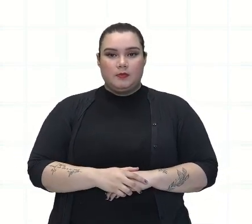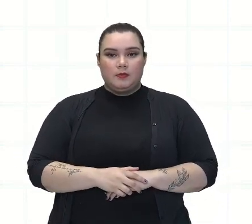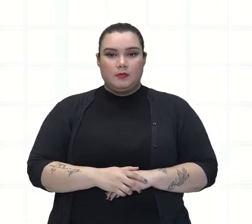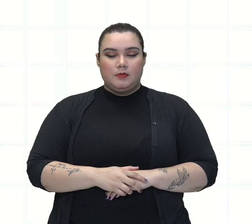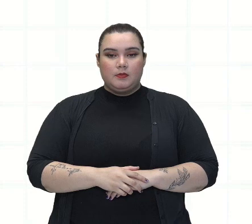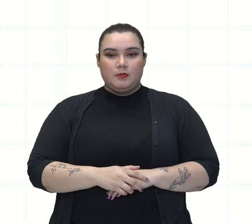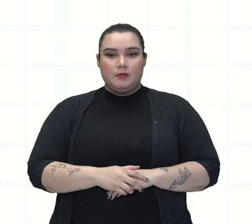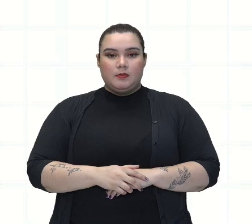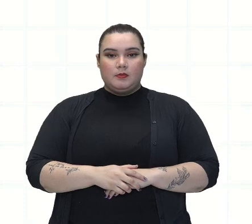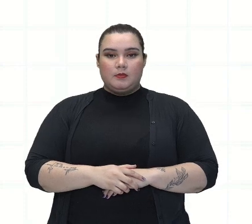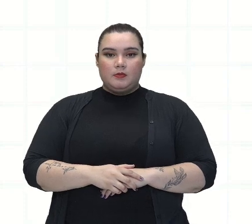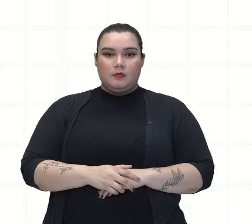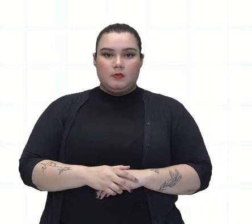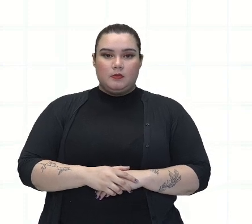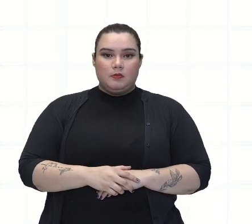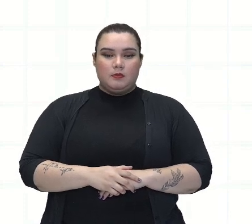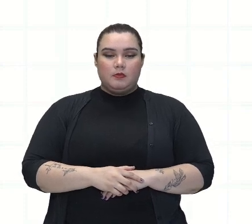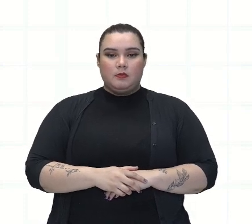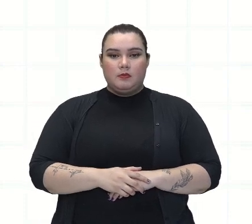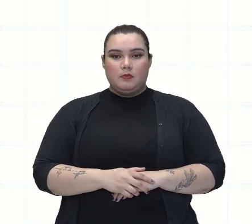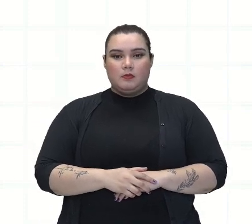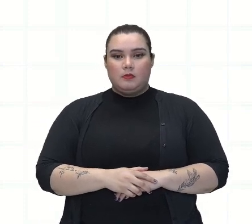substantivo, certo?